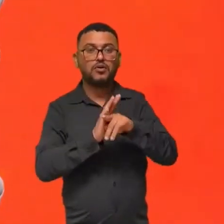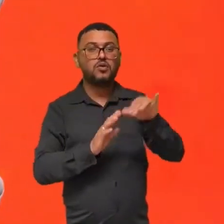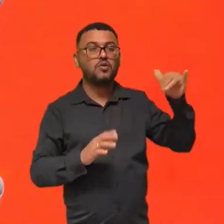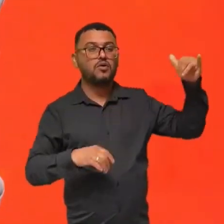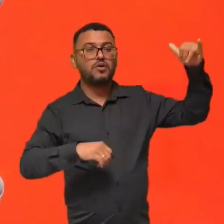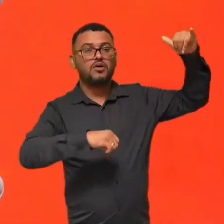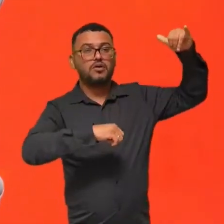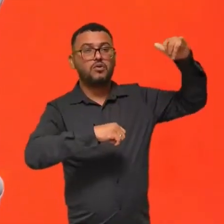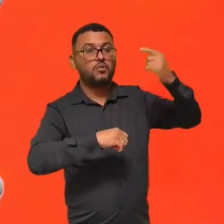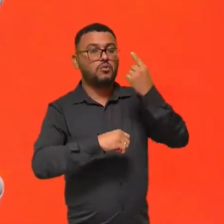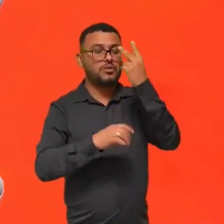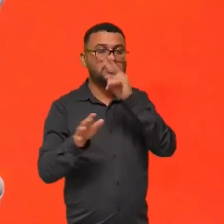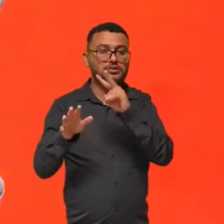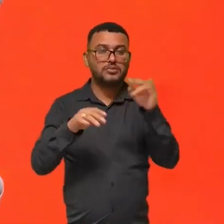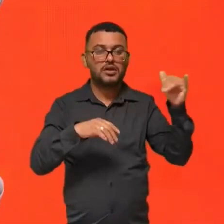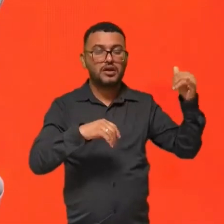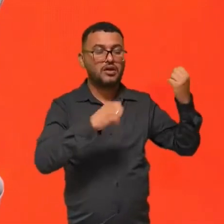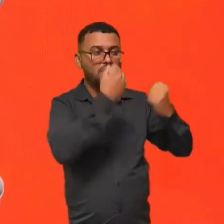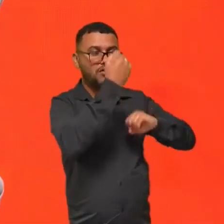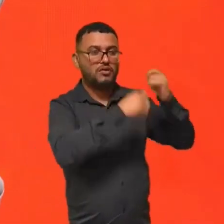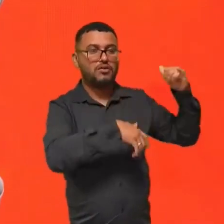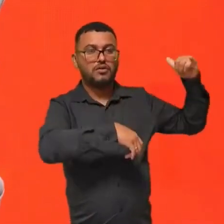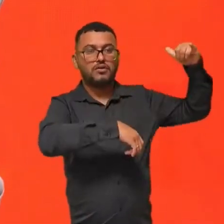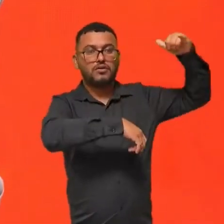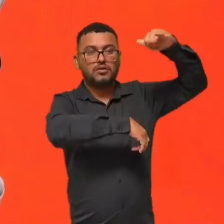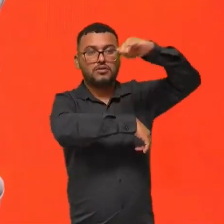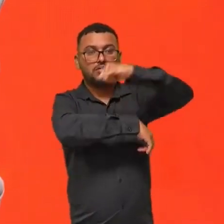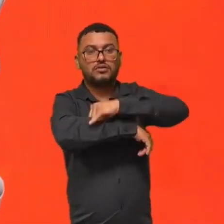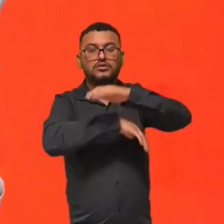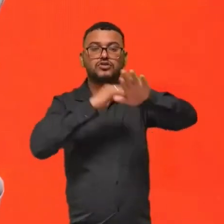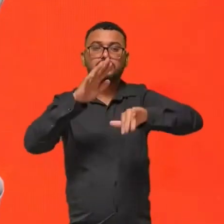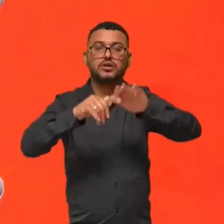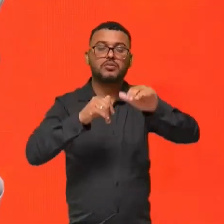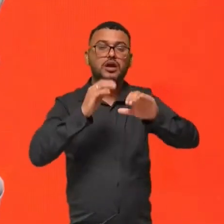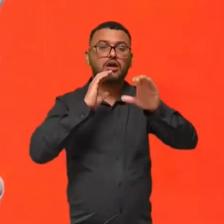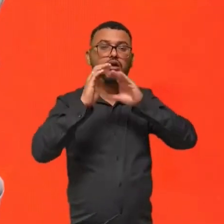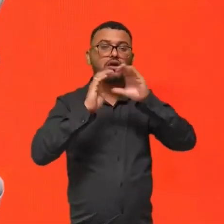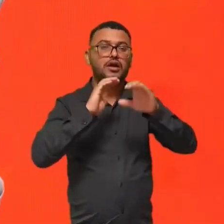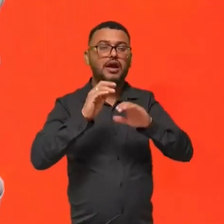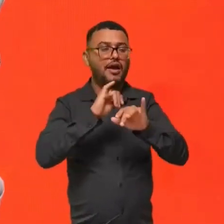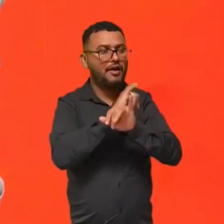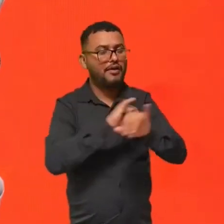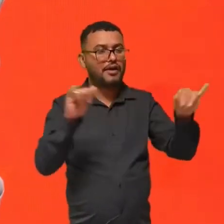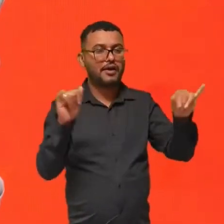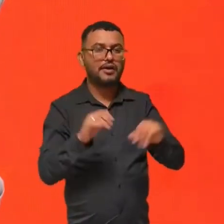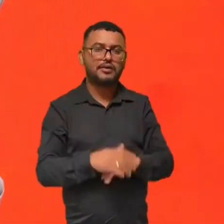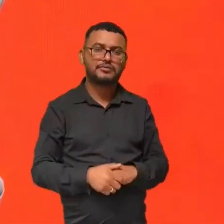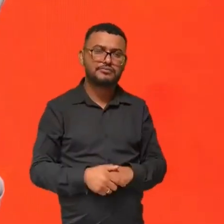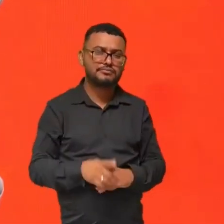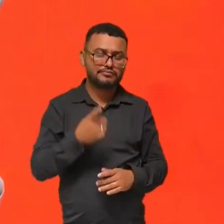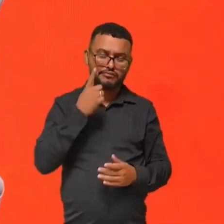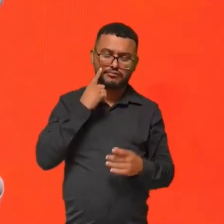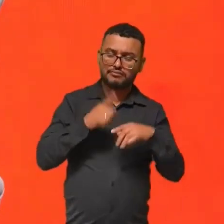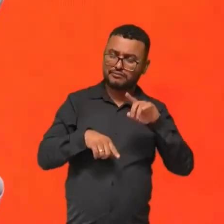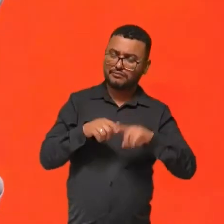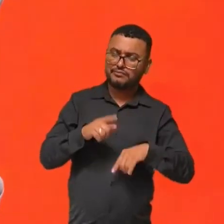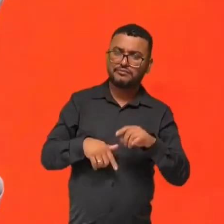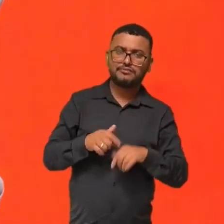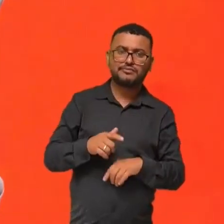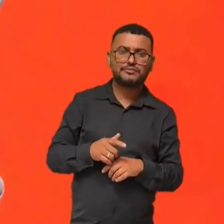Brasil, chamam a comunicação para divulgar. Aí, quando a gente pega o material, os argumentos eram